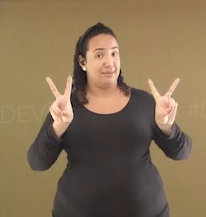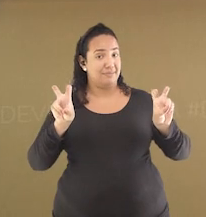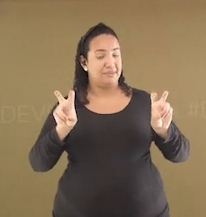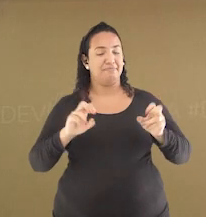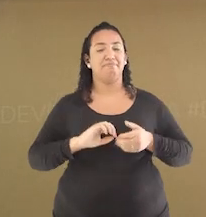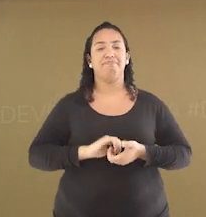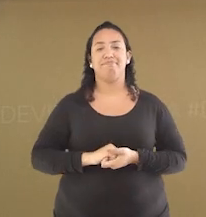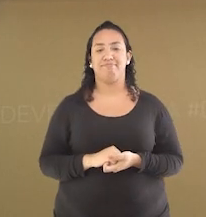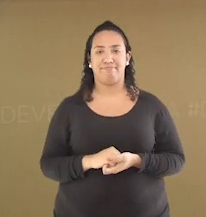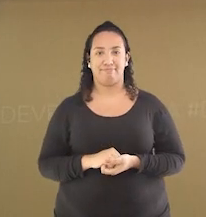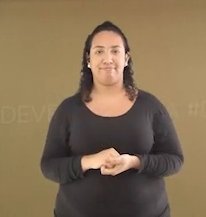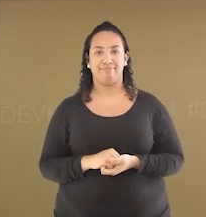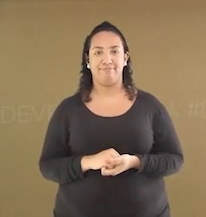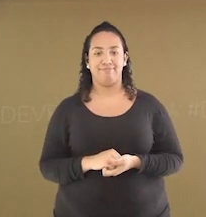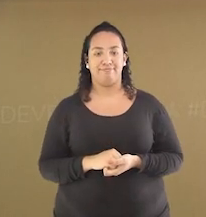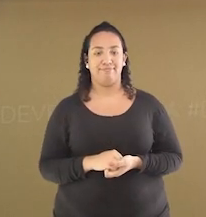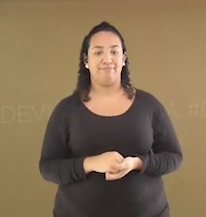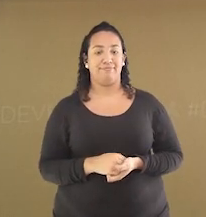resenha crítica.